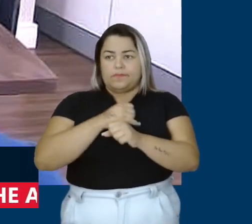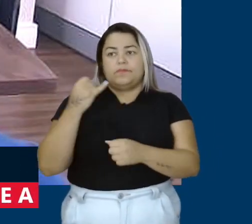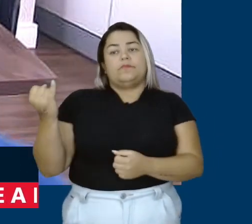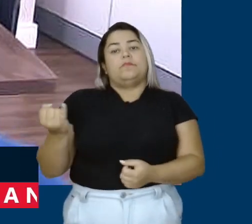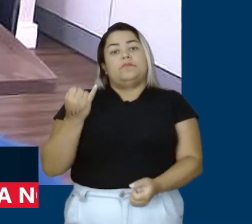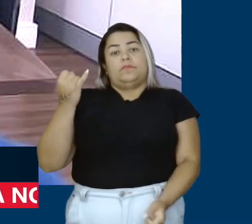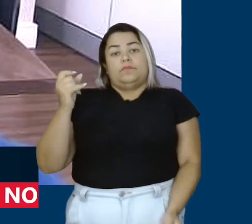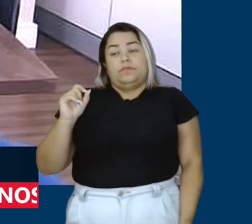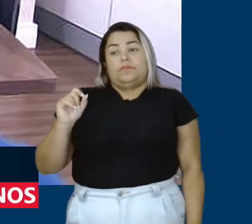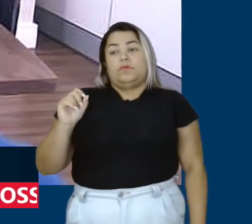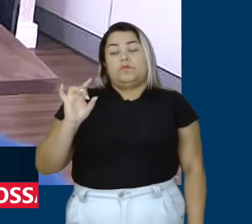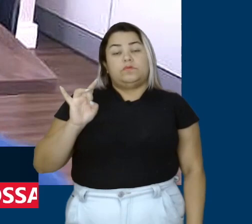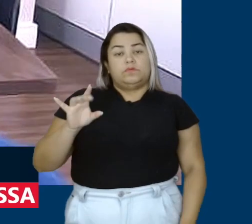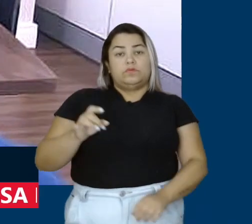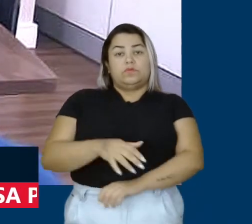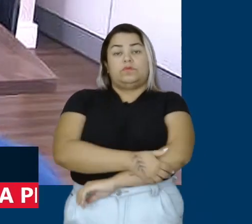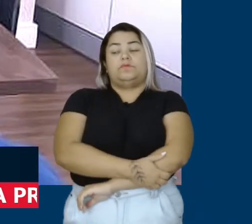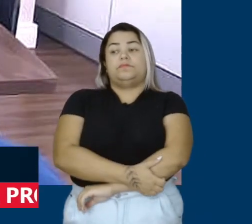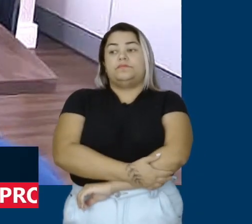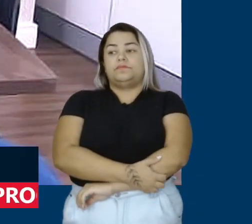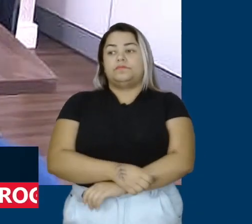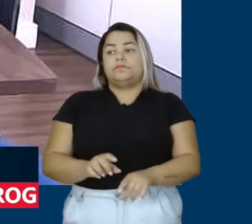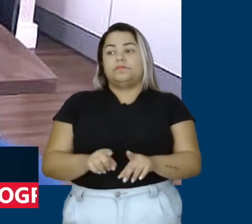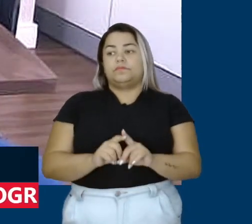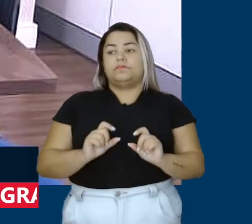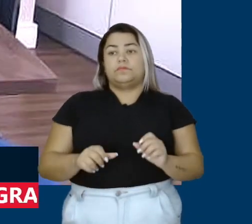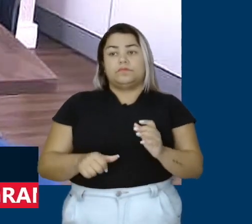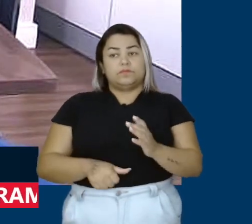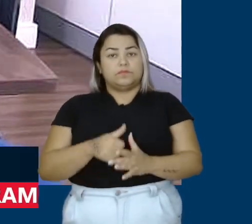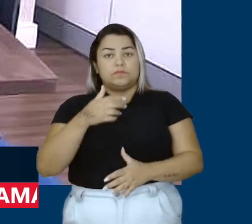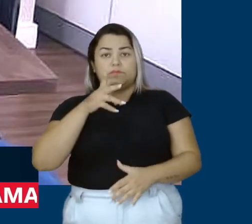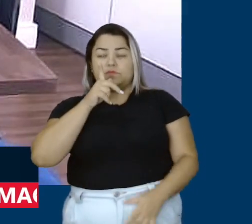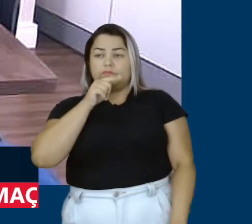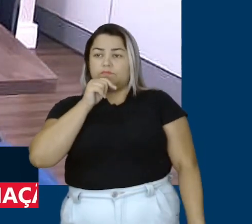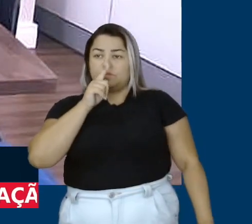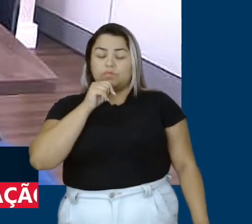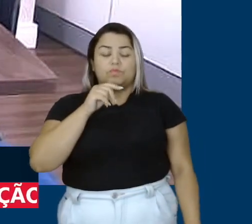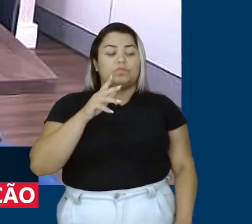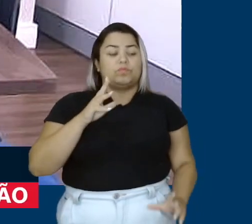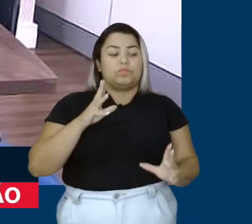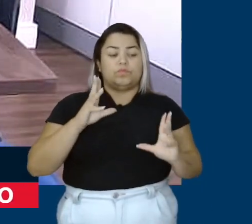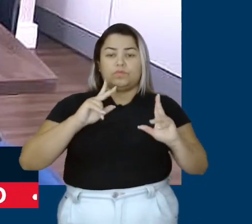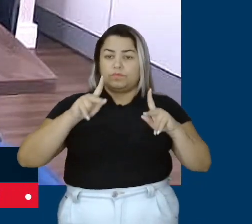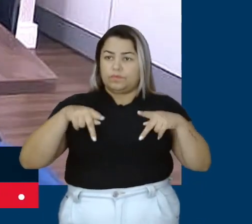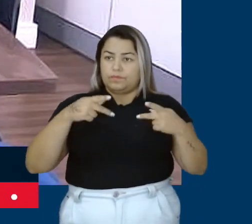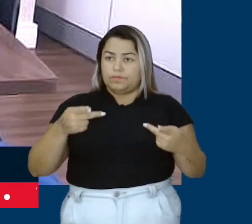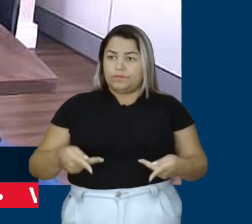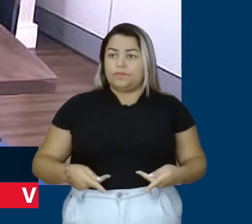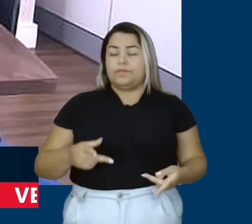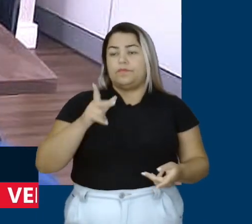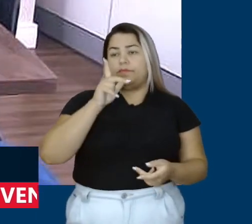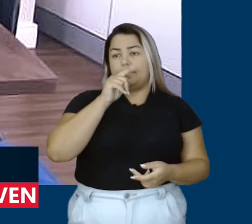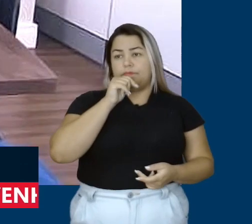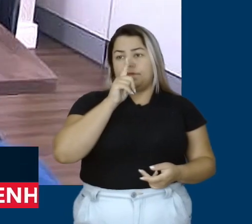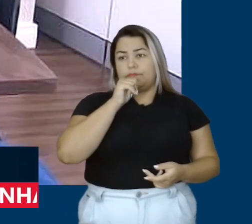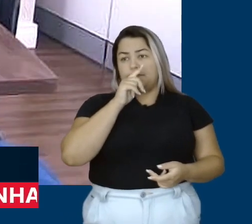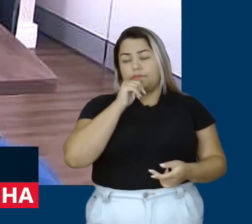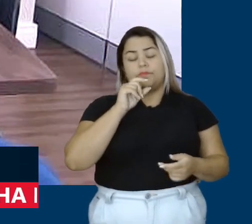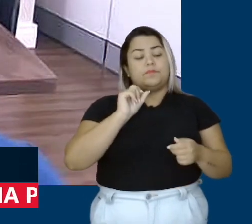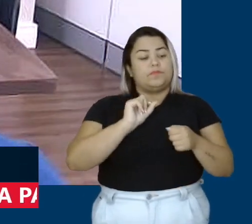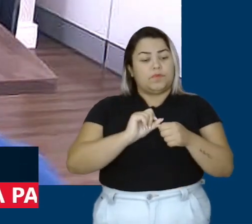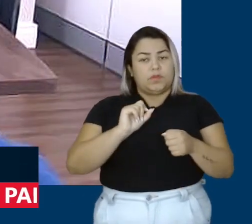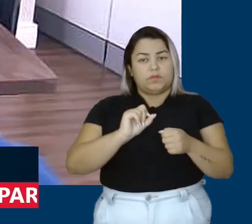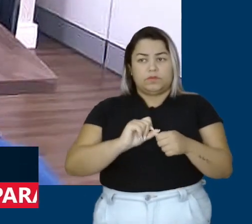importante, não só cisternas de primeira água, que é para o consumo humano, mas também também cisternas para a